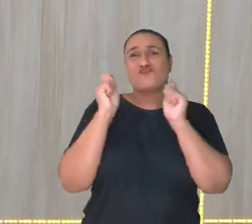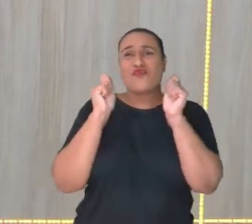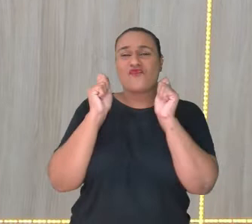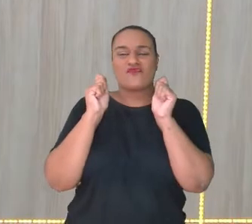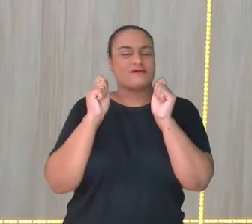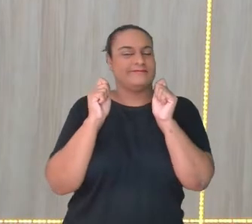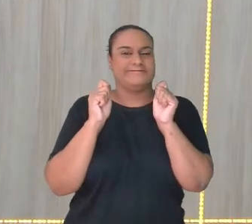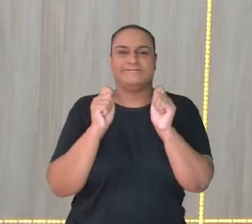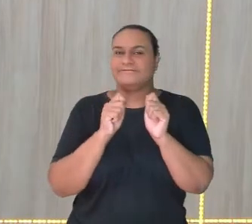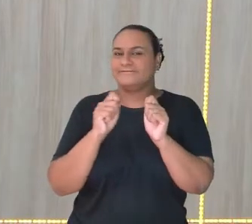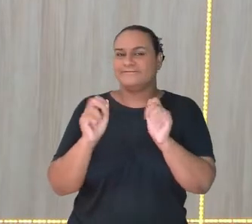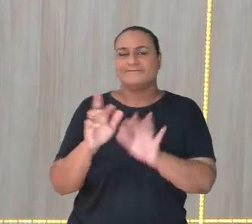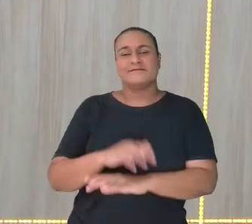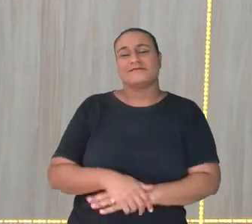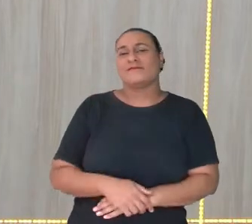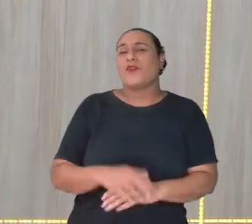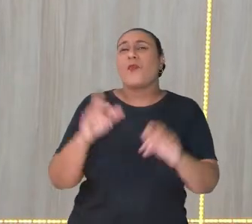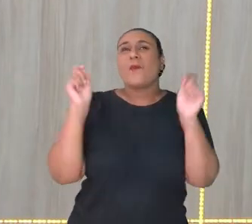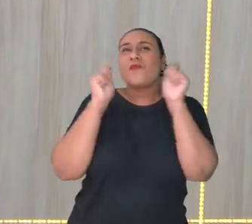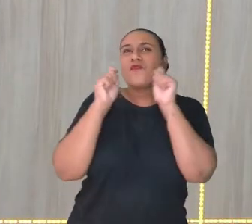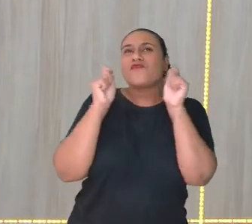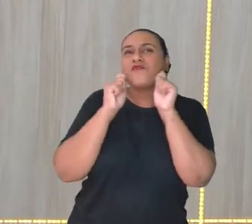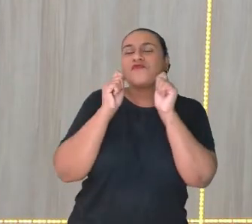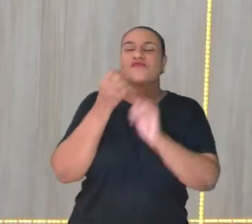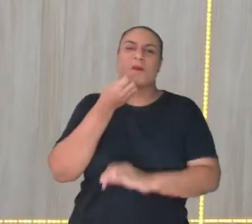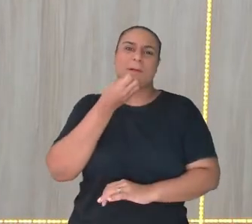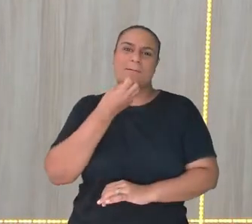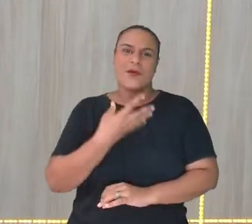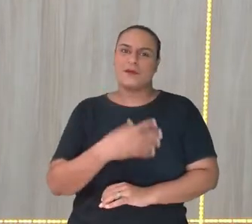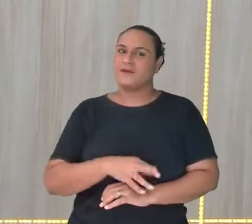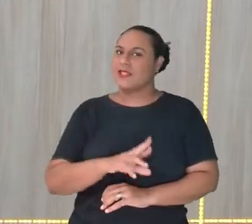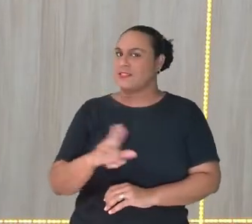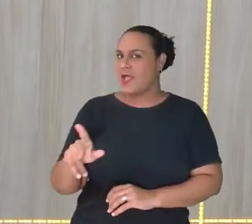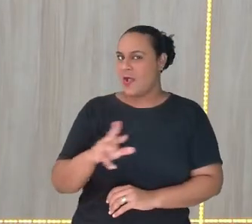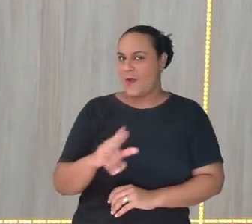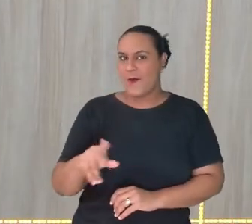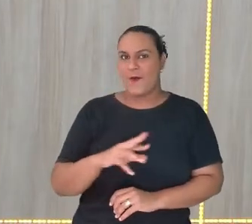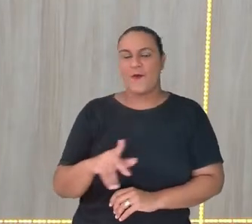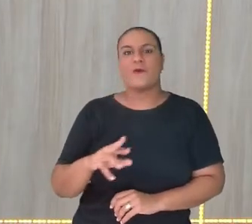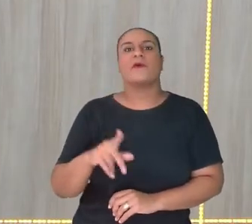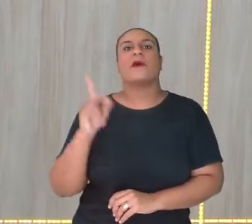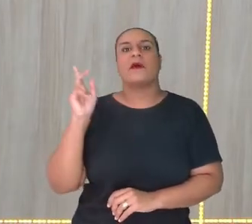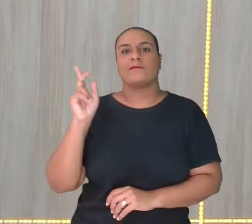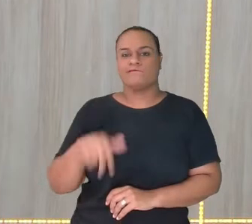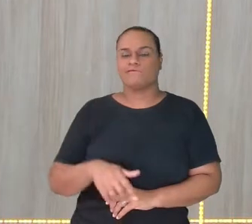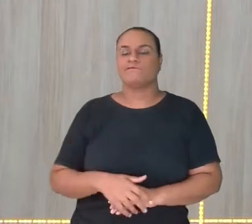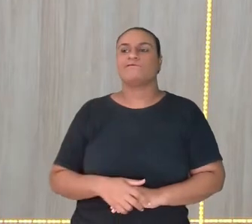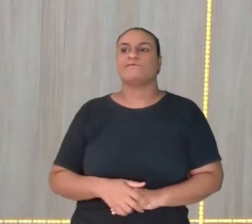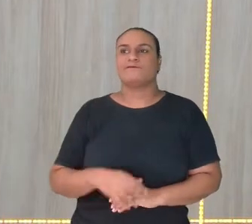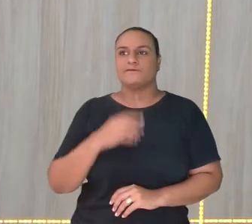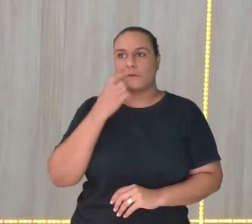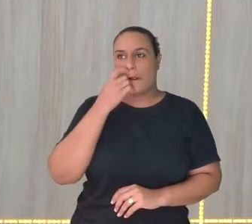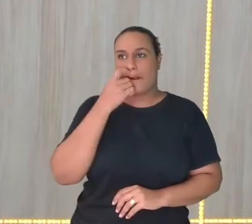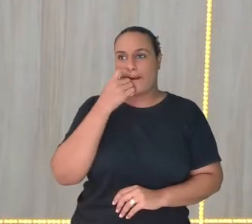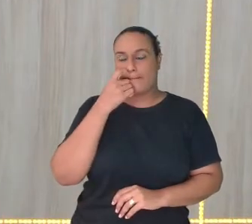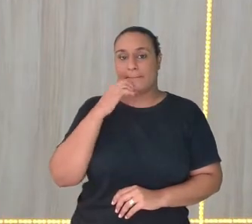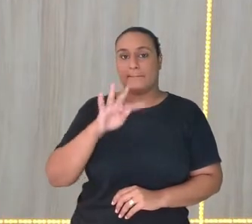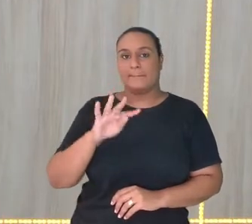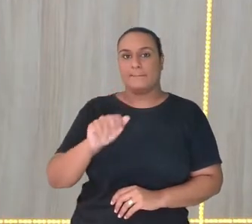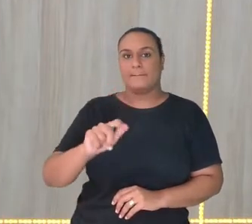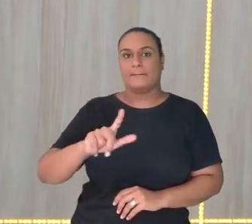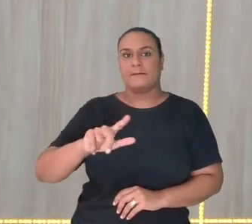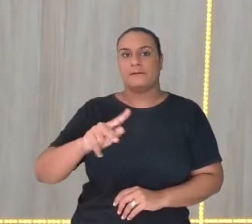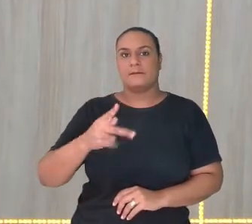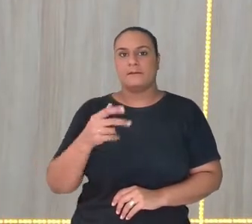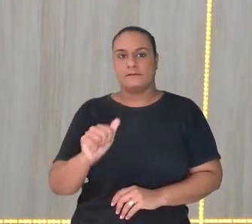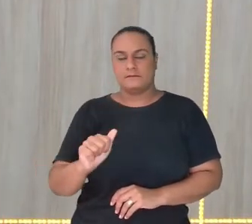bondade. Senhorzinho ali, tão bondoso ele, mas não, era a exploração. Então, era atalho, ou